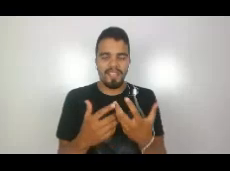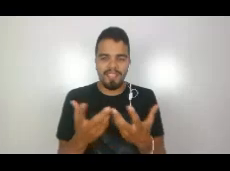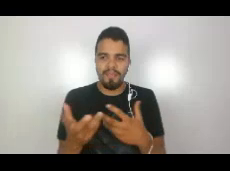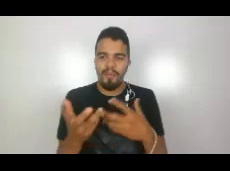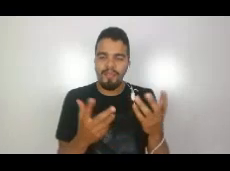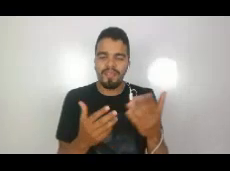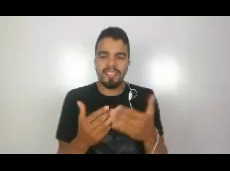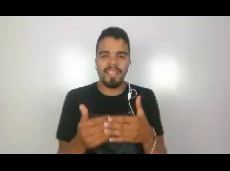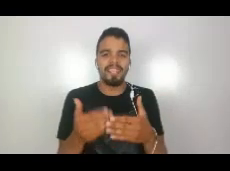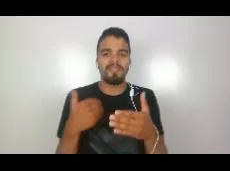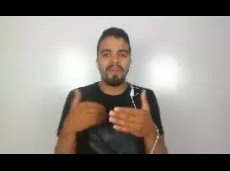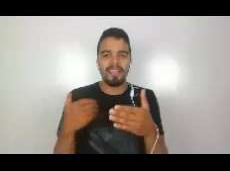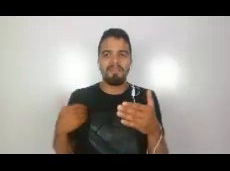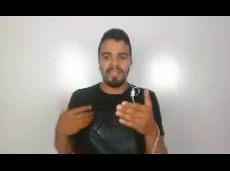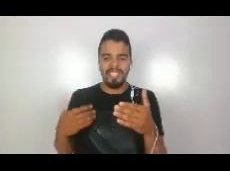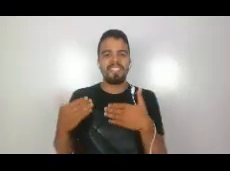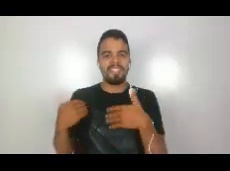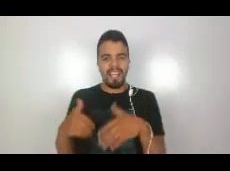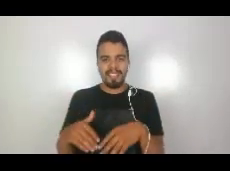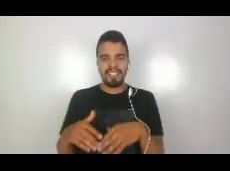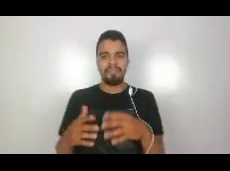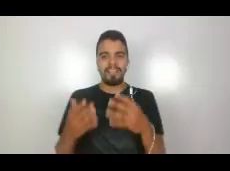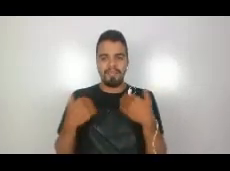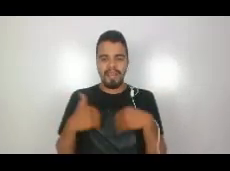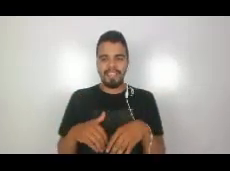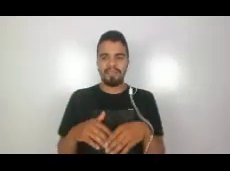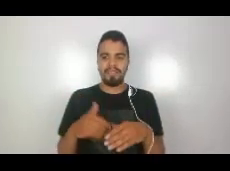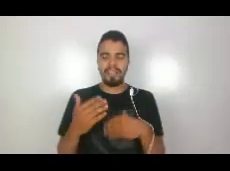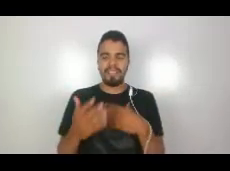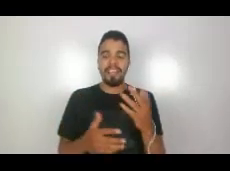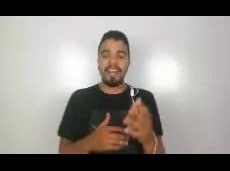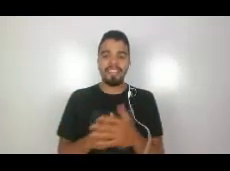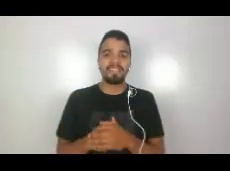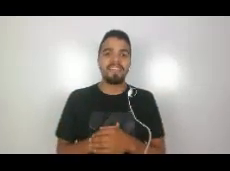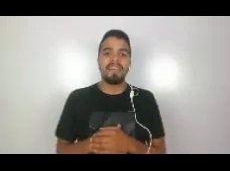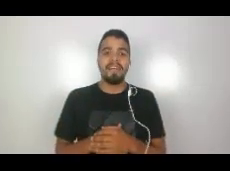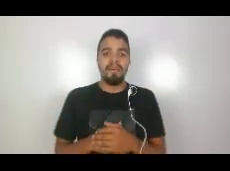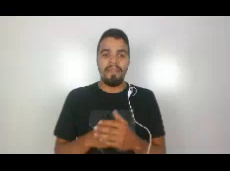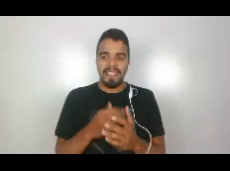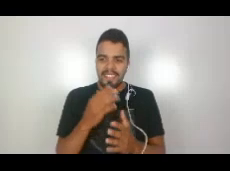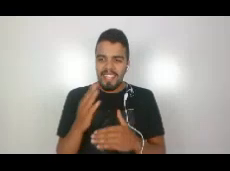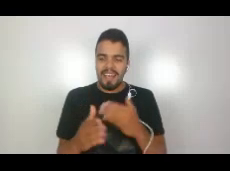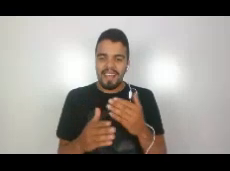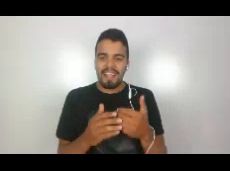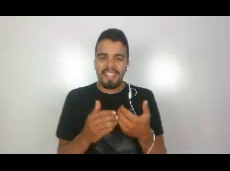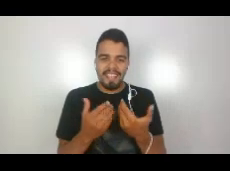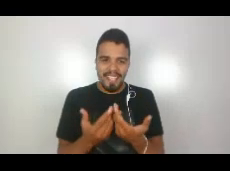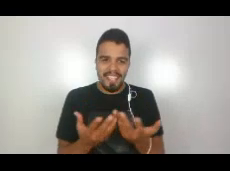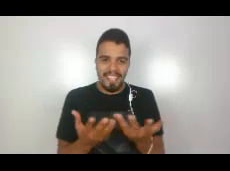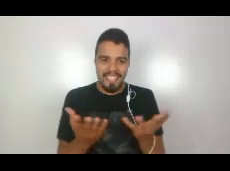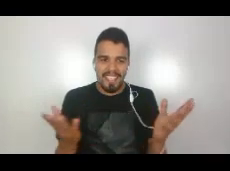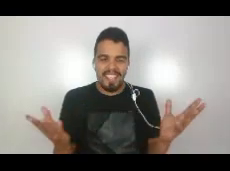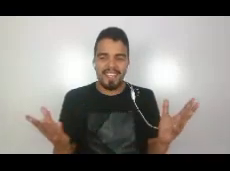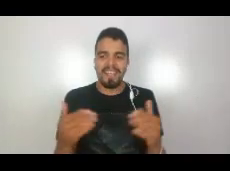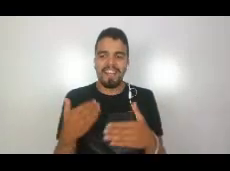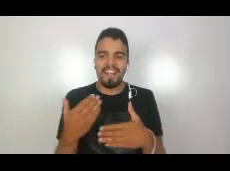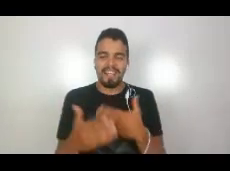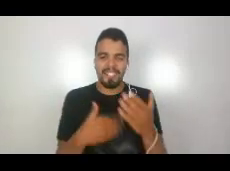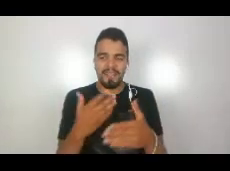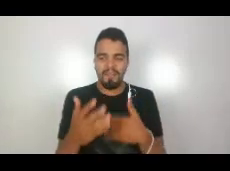essas comunicações um pouco que tanto mais iniciais, né? Mais básicas, mais basilares, mas a tendência é